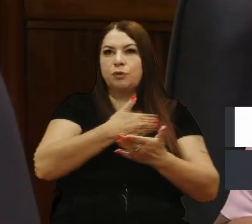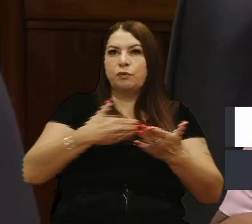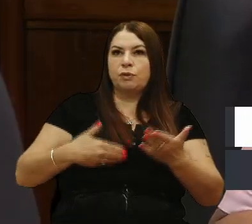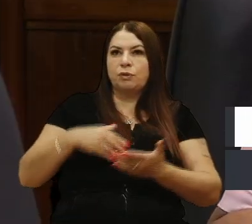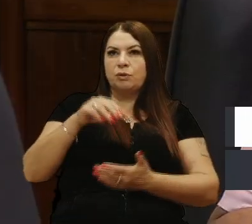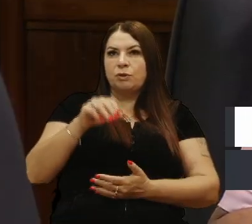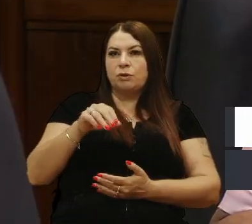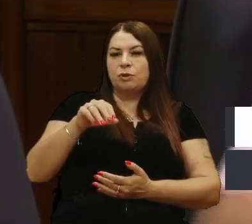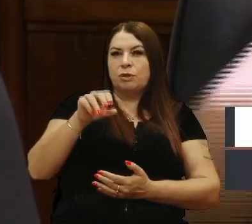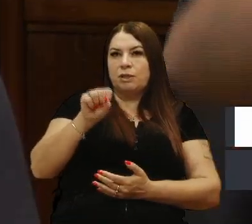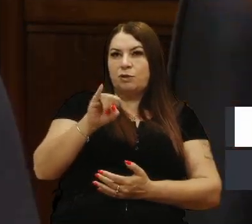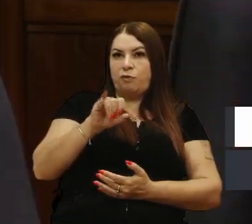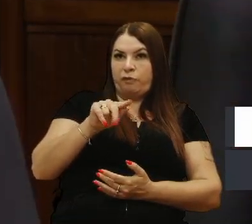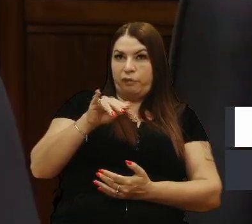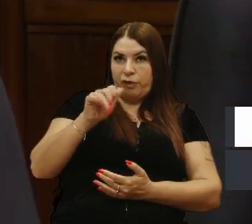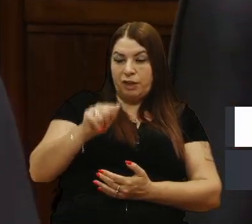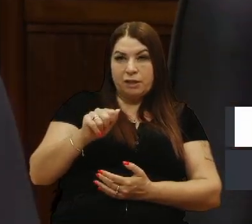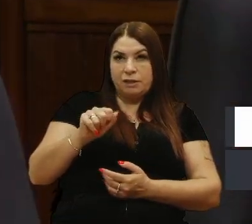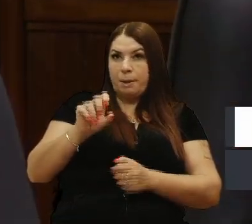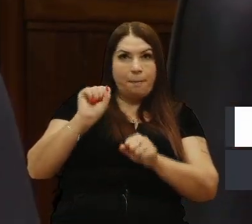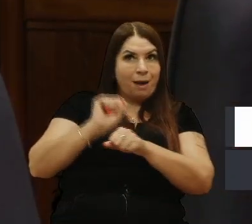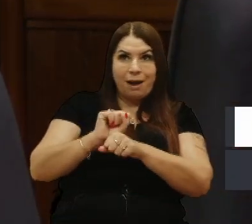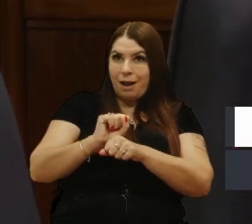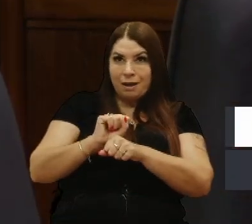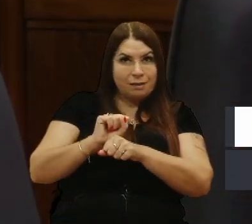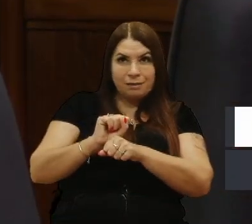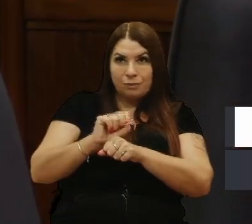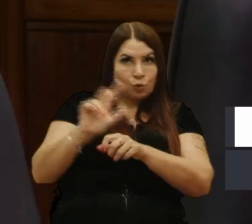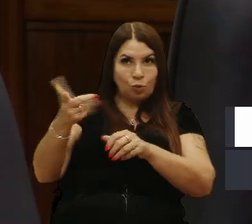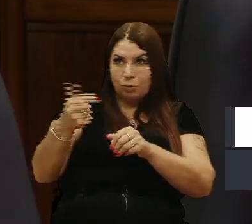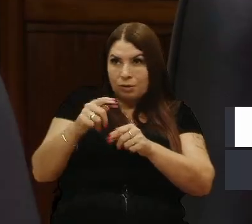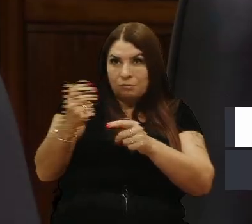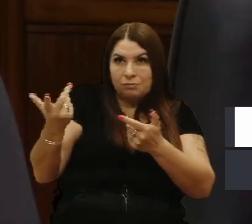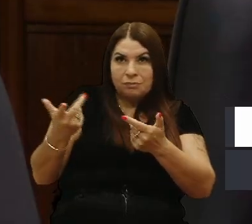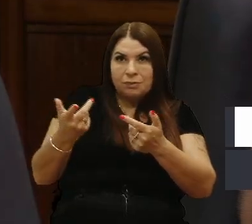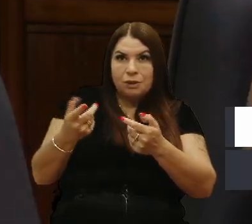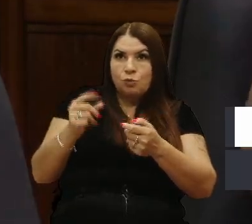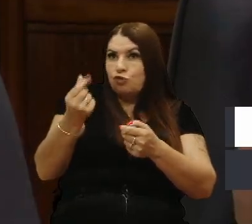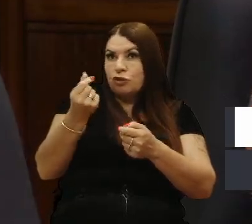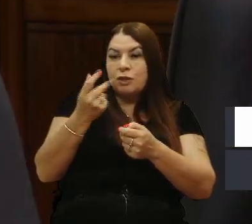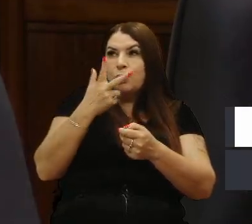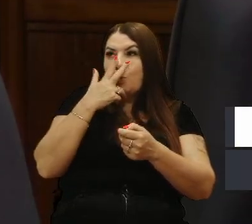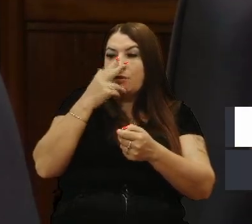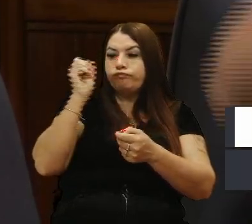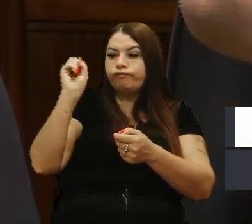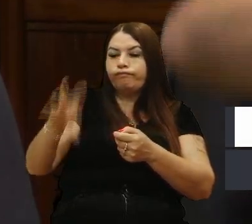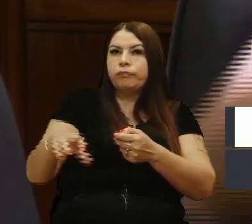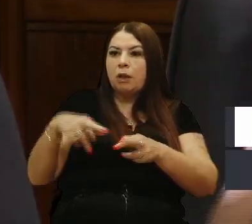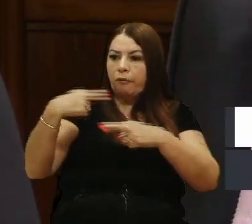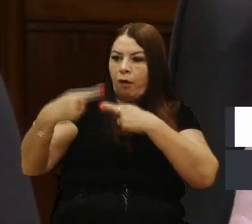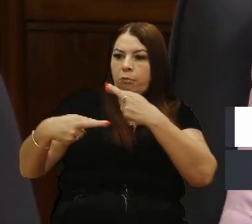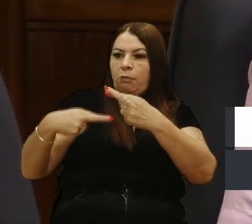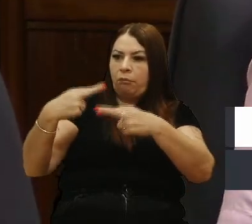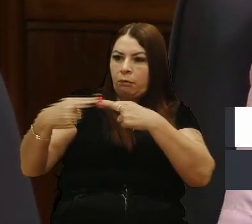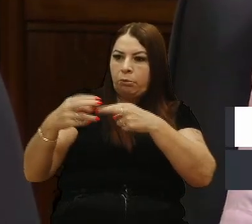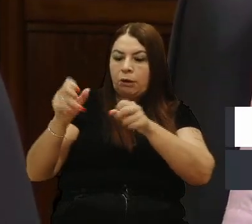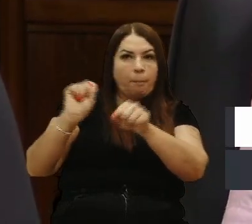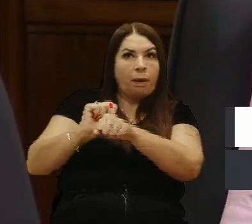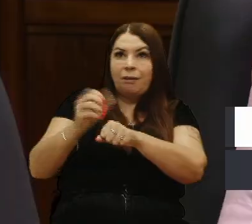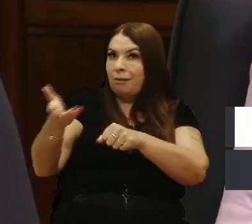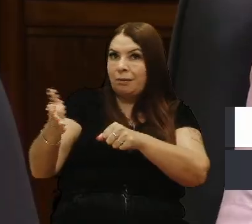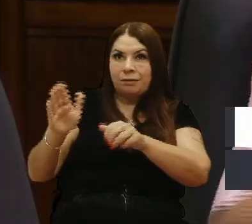interditada, com dinheiro que foi rasgado, absolutamente rasgado, reforma em cima de reforma, e está